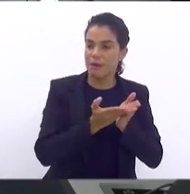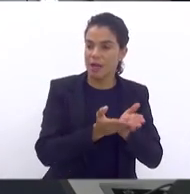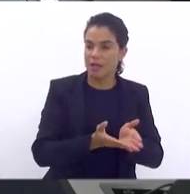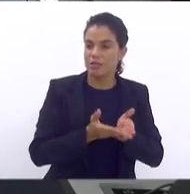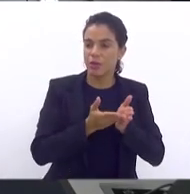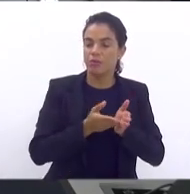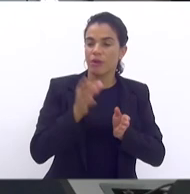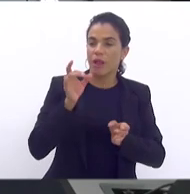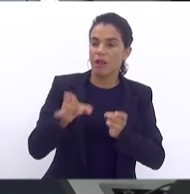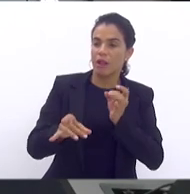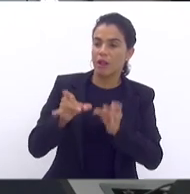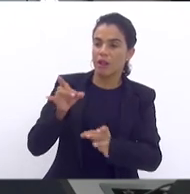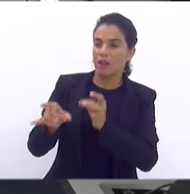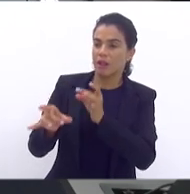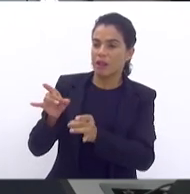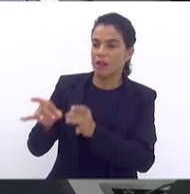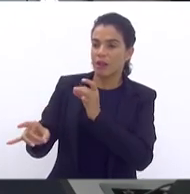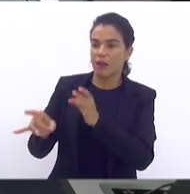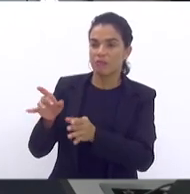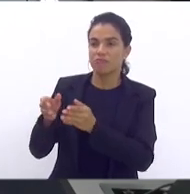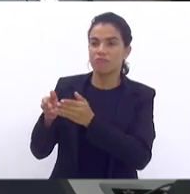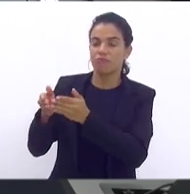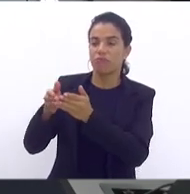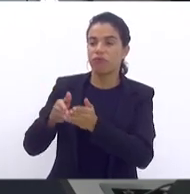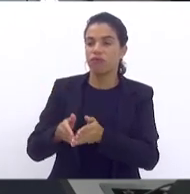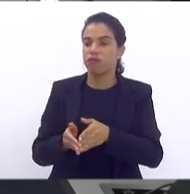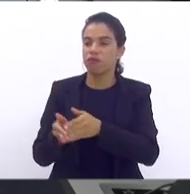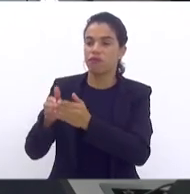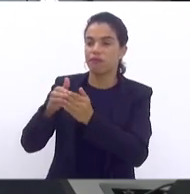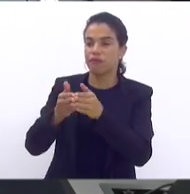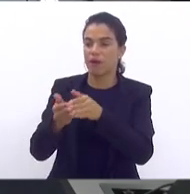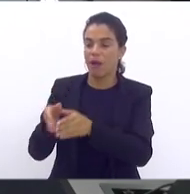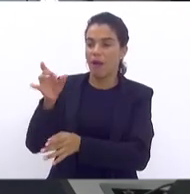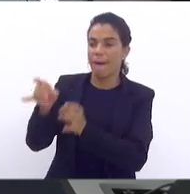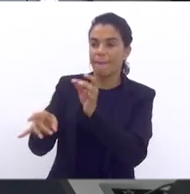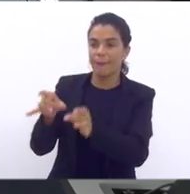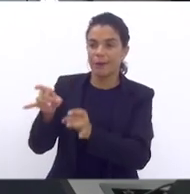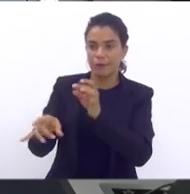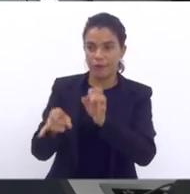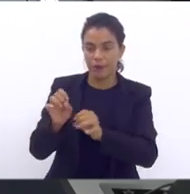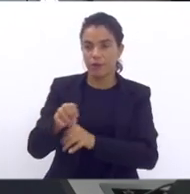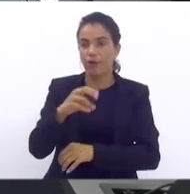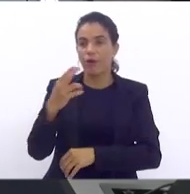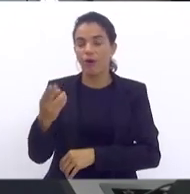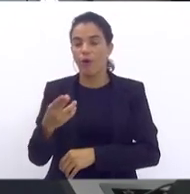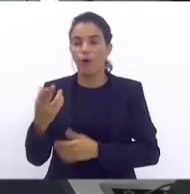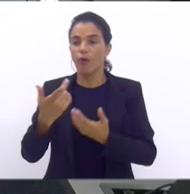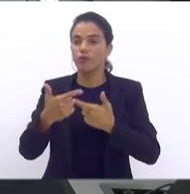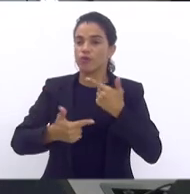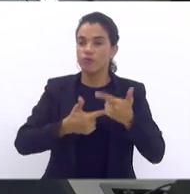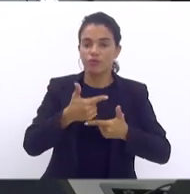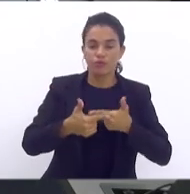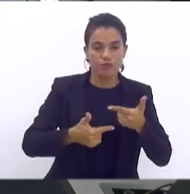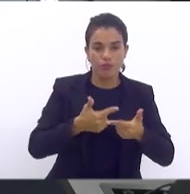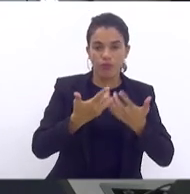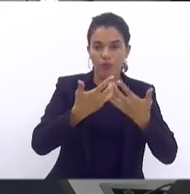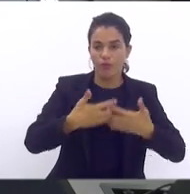encontram atracadas, fundeadas, abandonadas ou fora de operação na Baía de